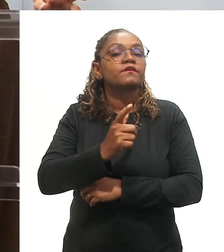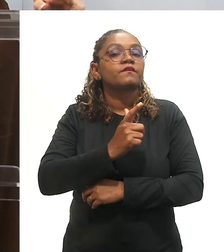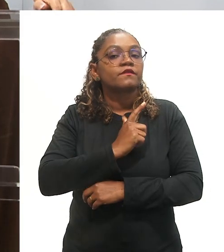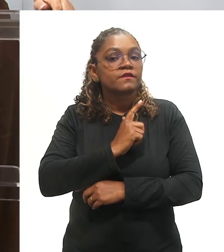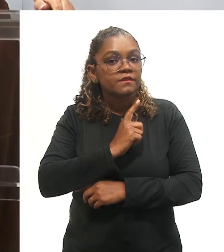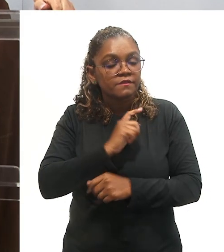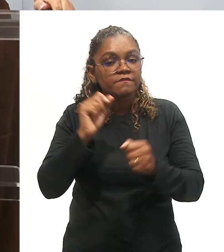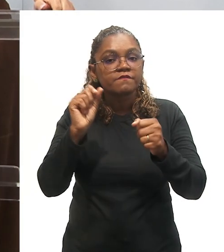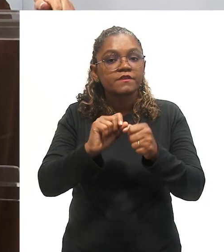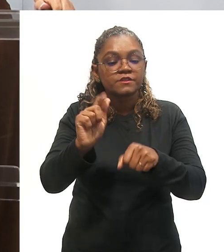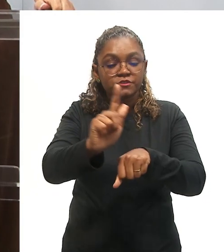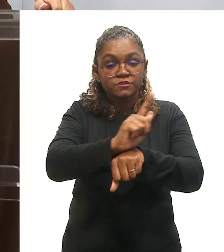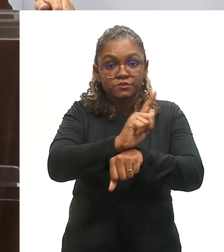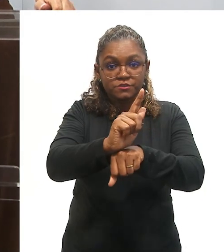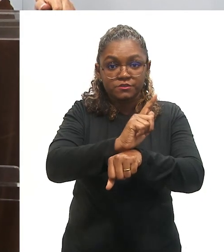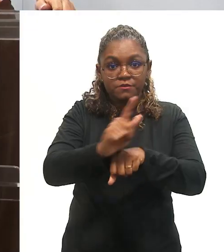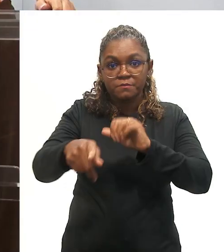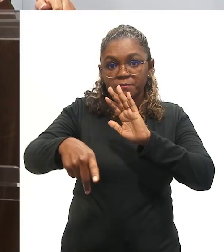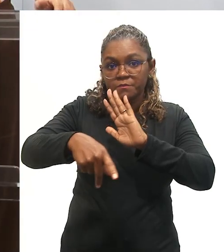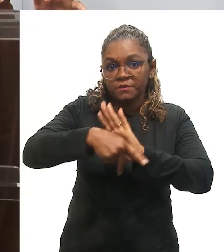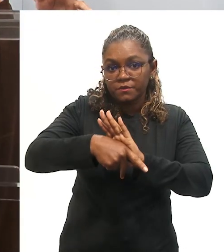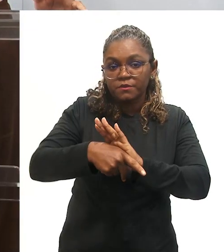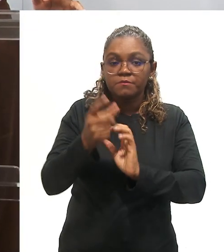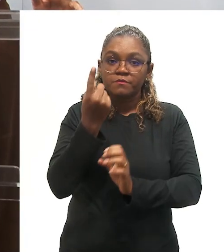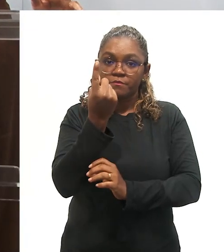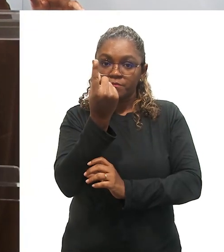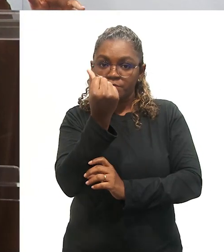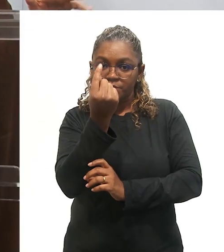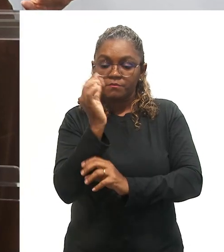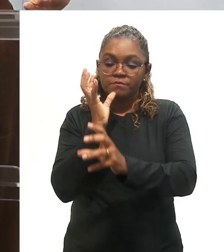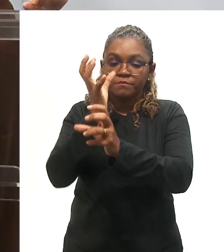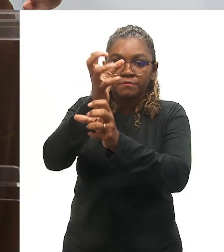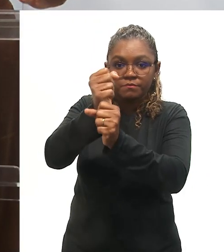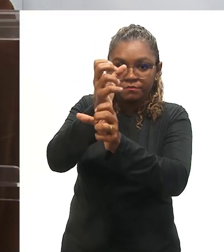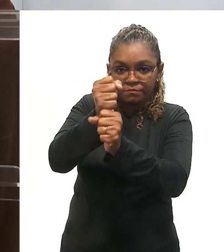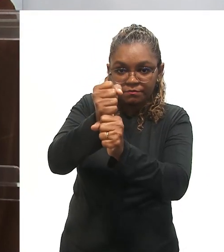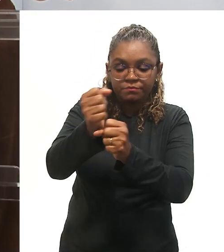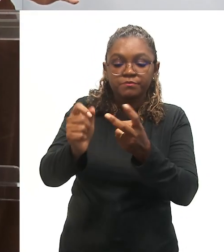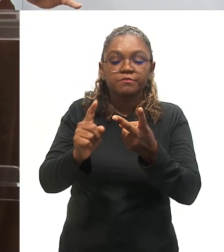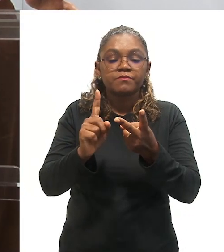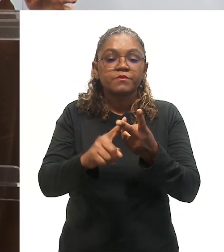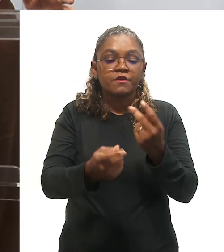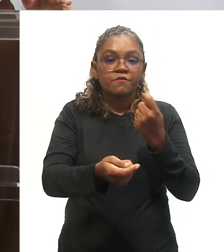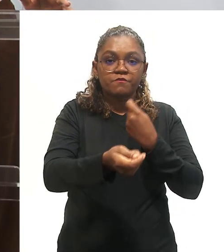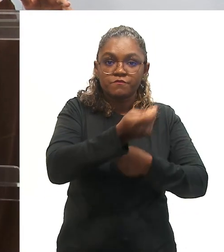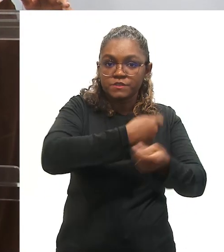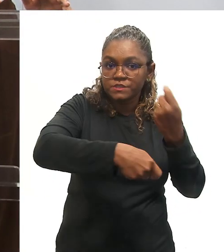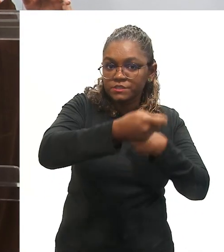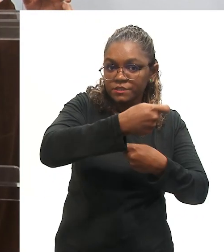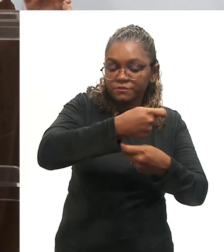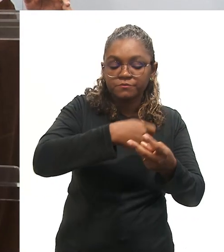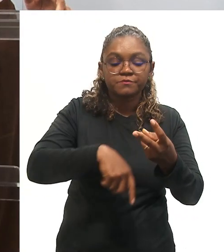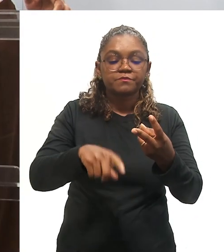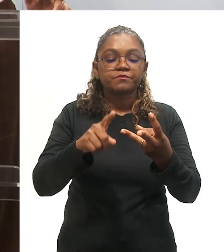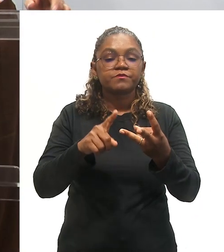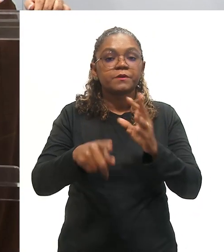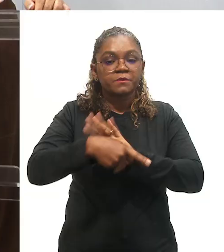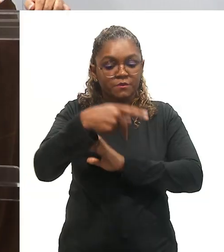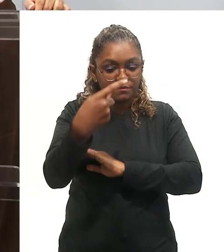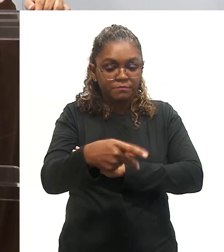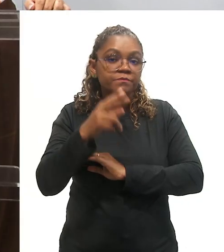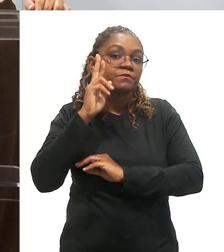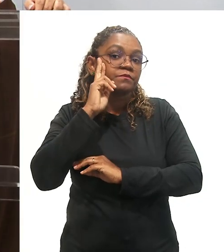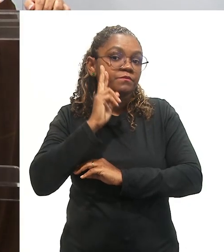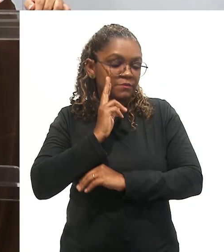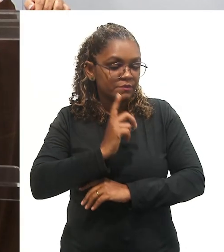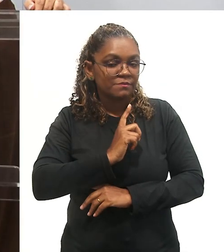a gestão ali do orçamento, o controle do orçamento, do financeiro. No estado de Rondônia, nós temos